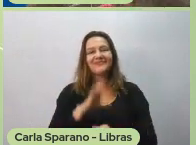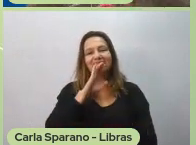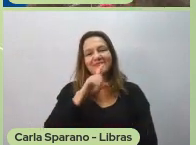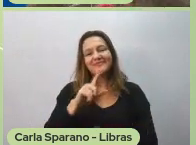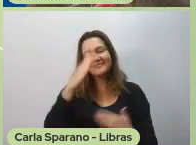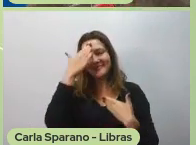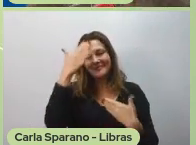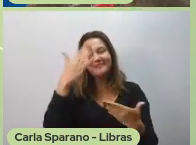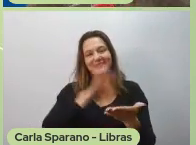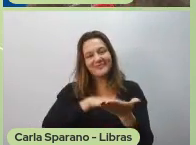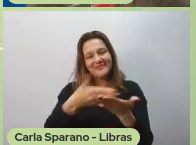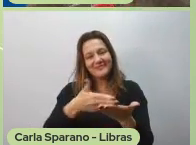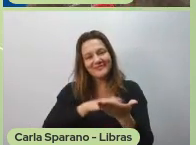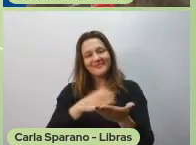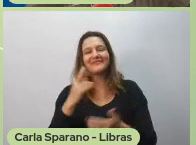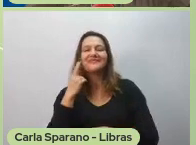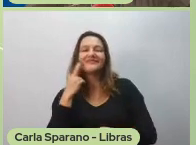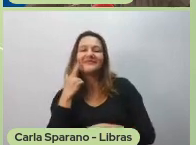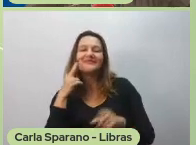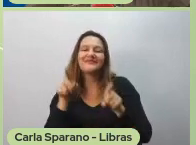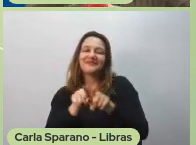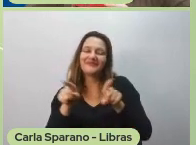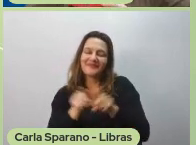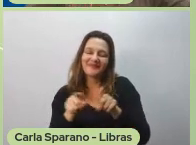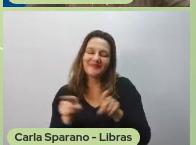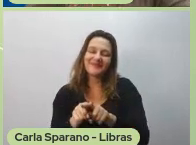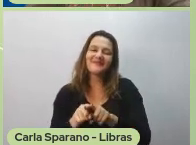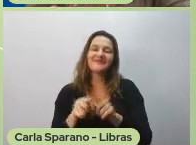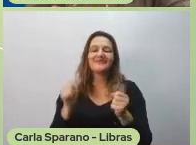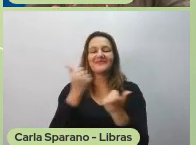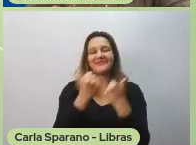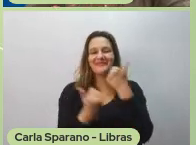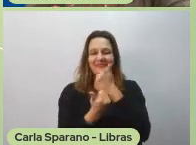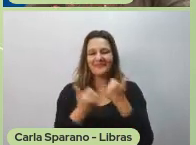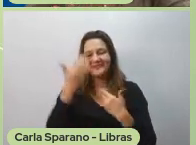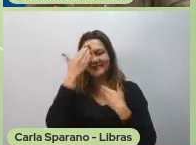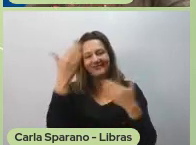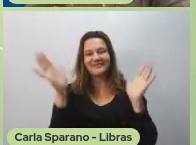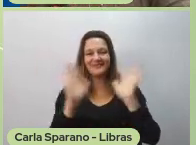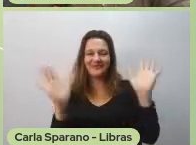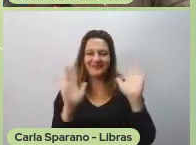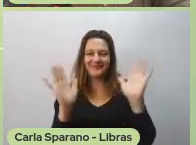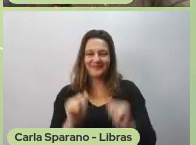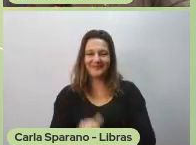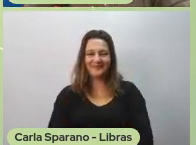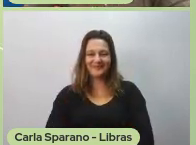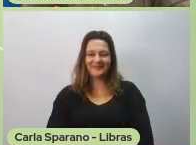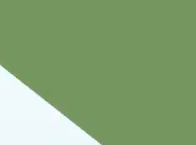pela tradução. Regiane também, que estava conosco aqui no revezamento. Obrigado, gente. Até mais.